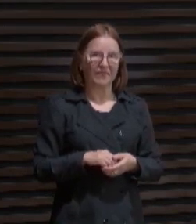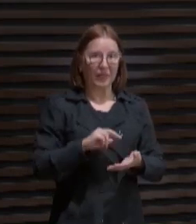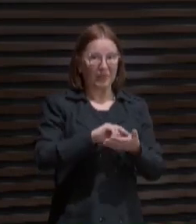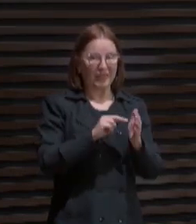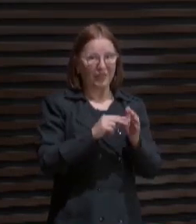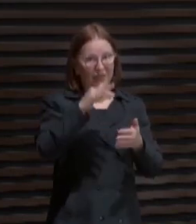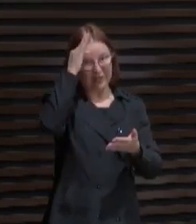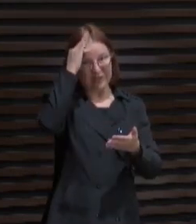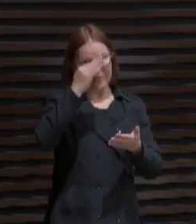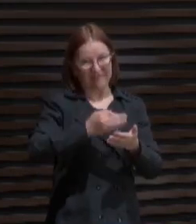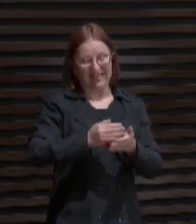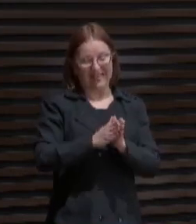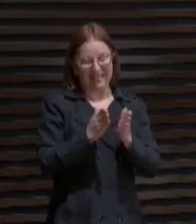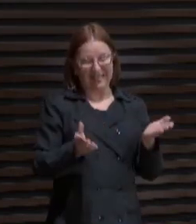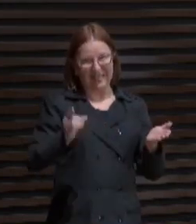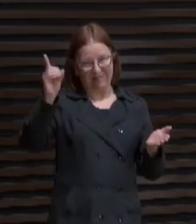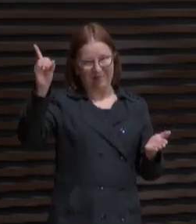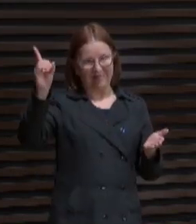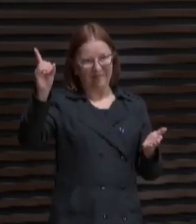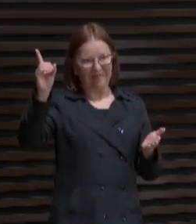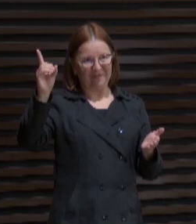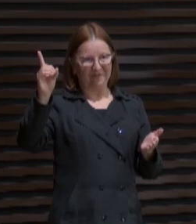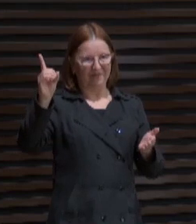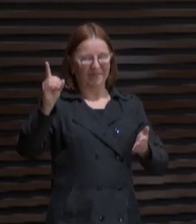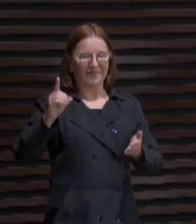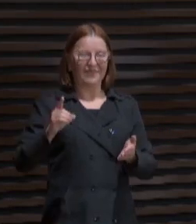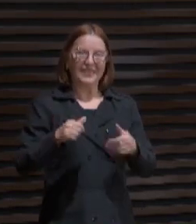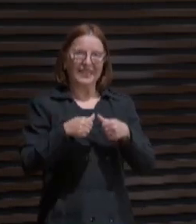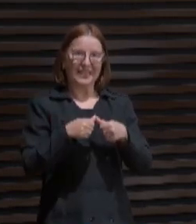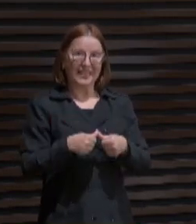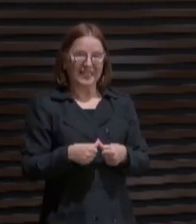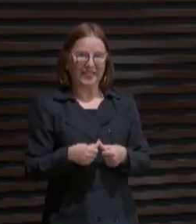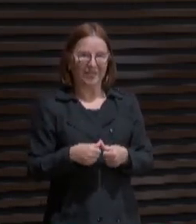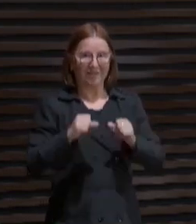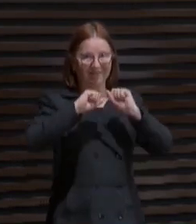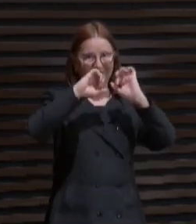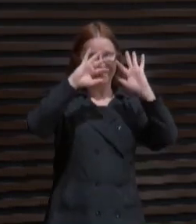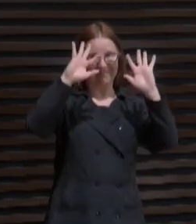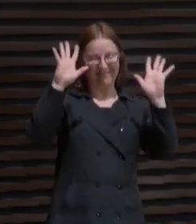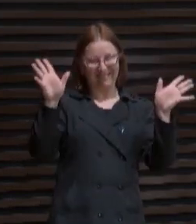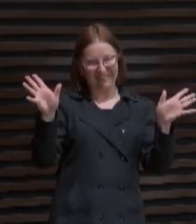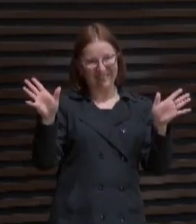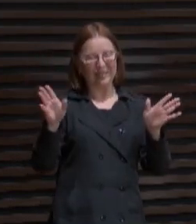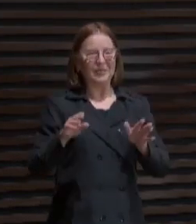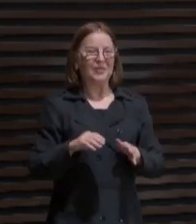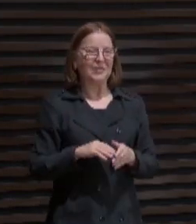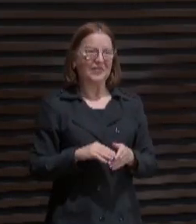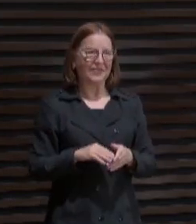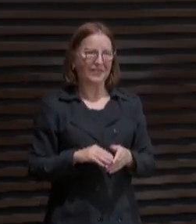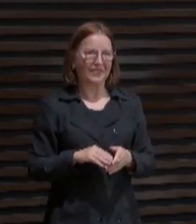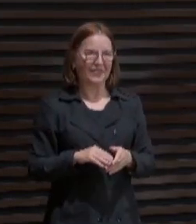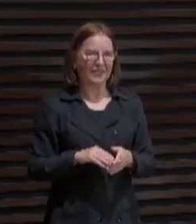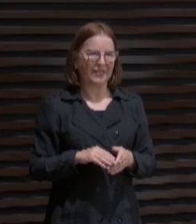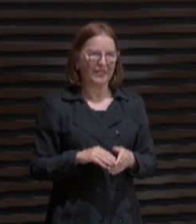Hebreus, é lindo, é lindo. E isso deixa muito claro que é